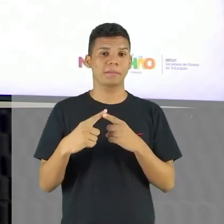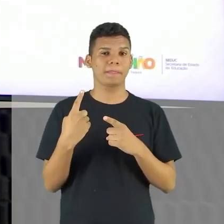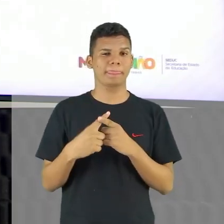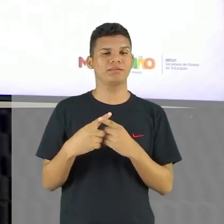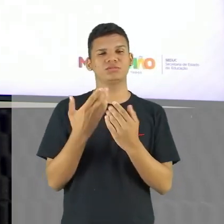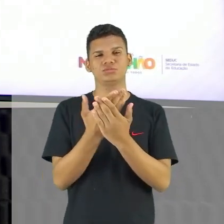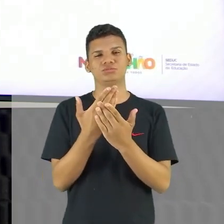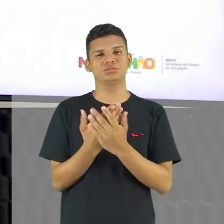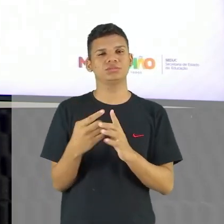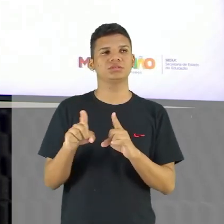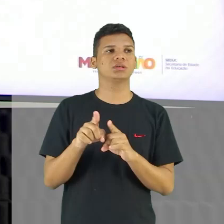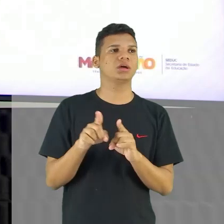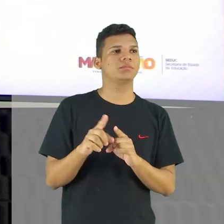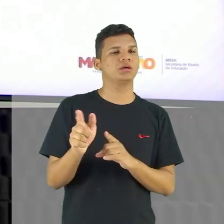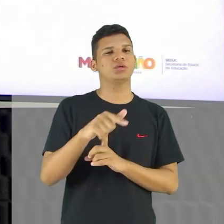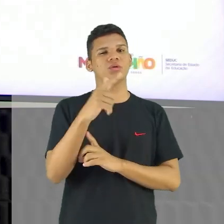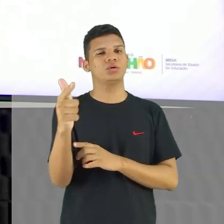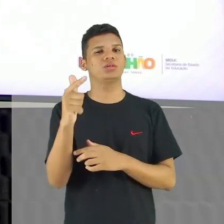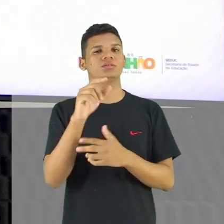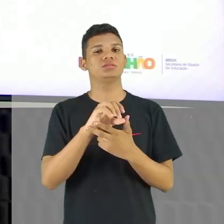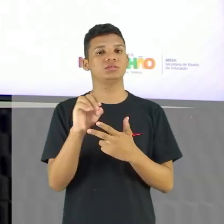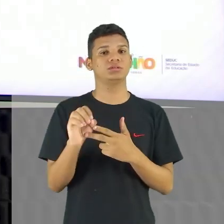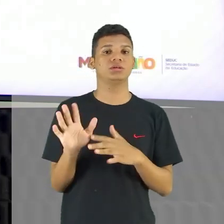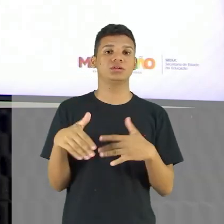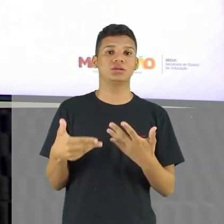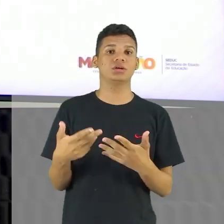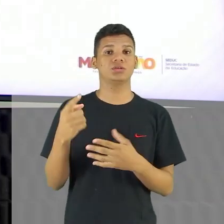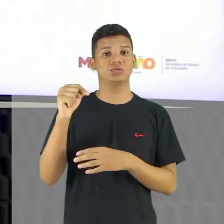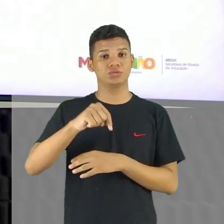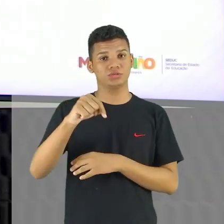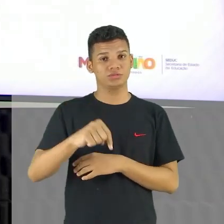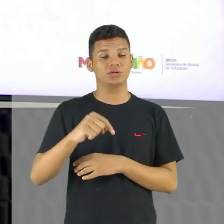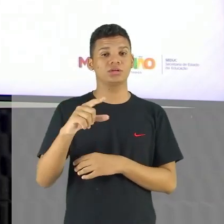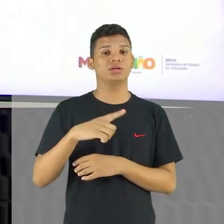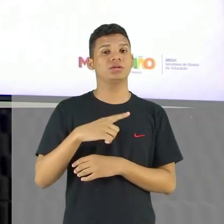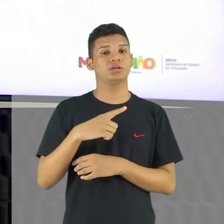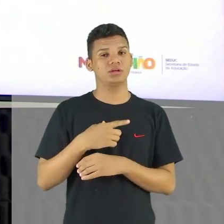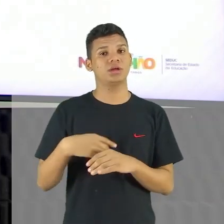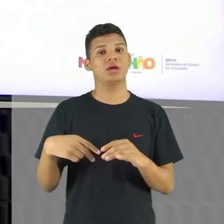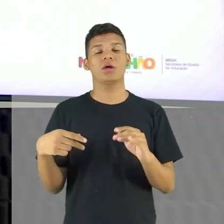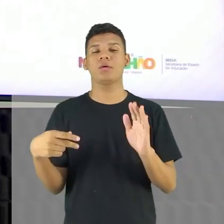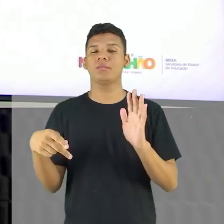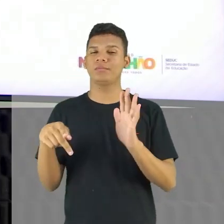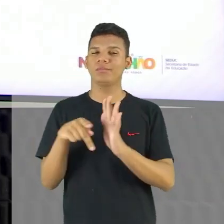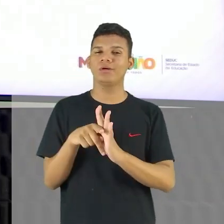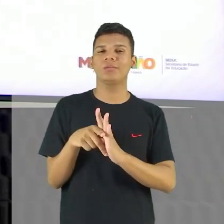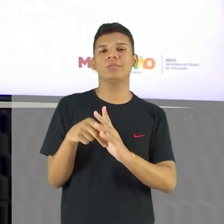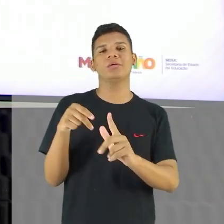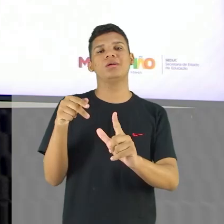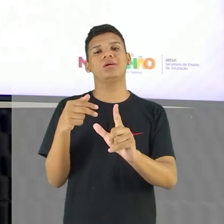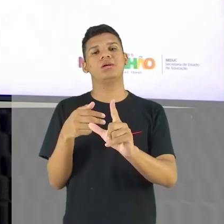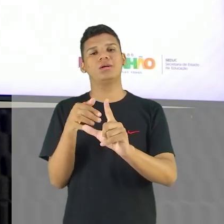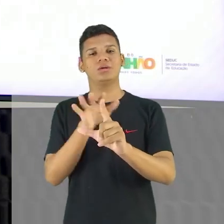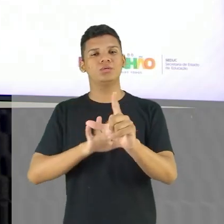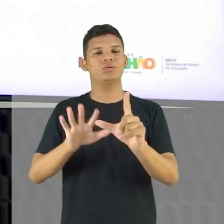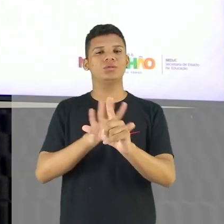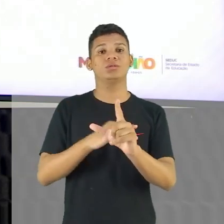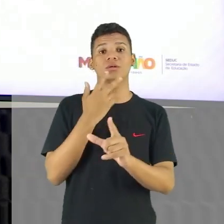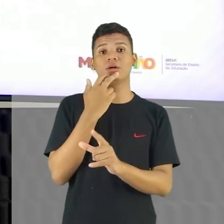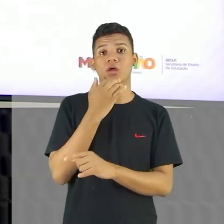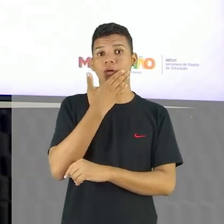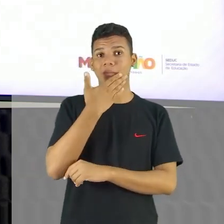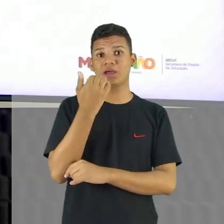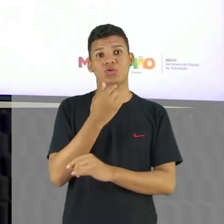para outros vestibulares, o seu lugar é aqui. Plataforma Gonçalves Dias, a melhor plataforma de educação